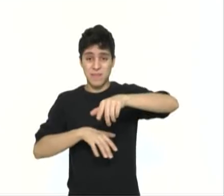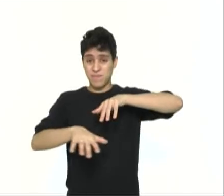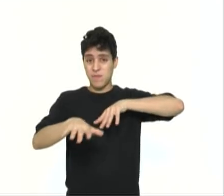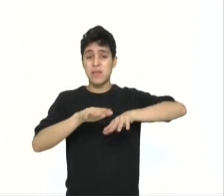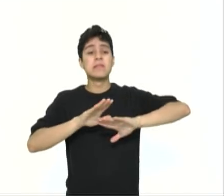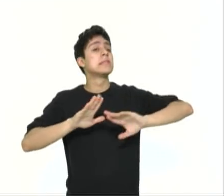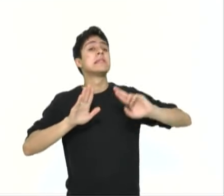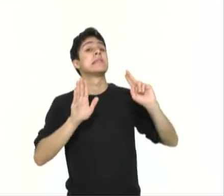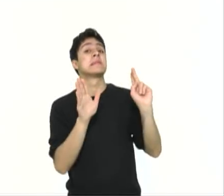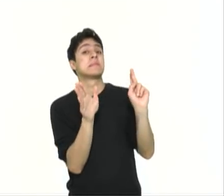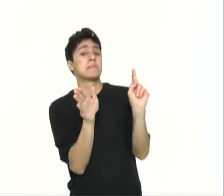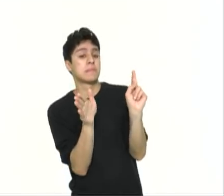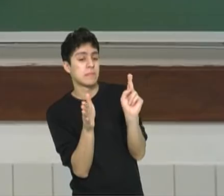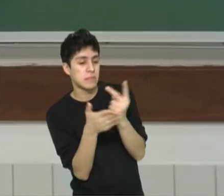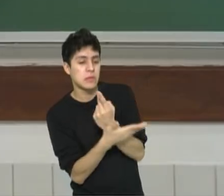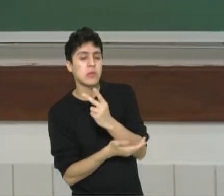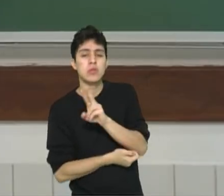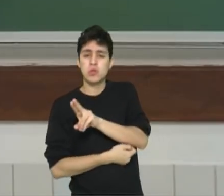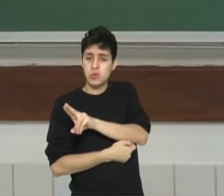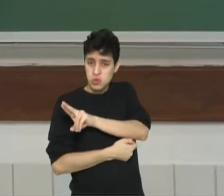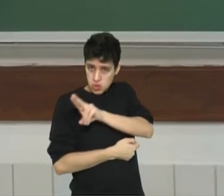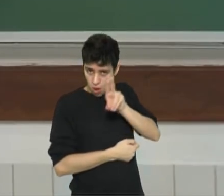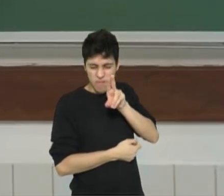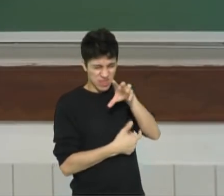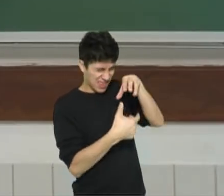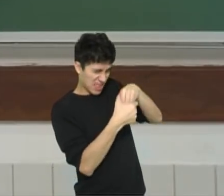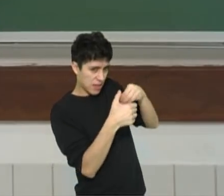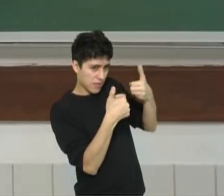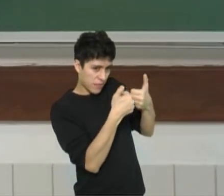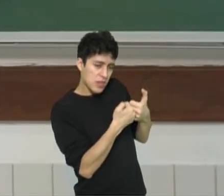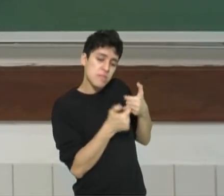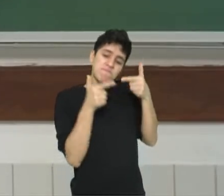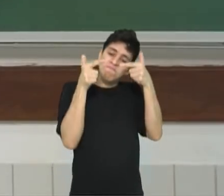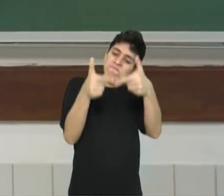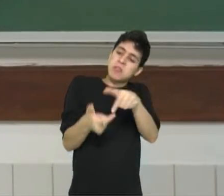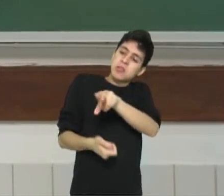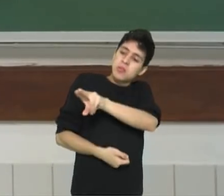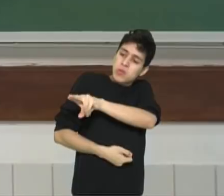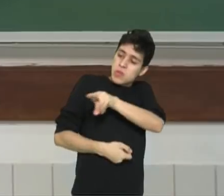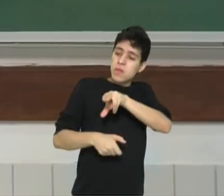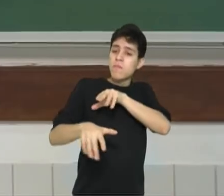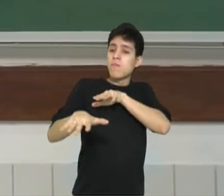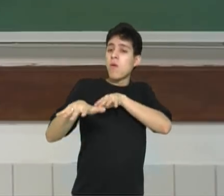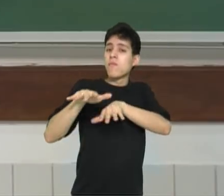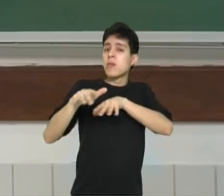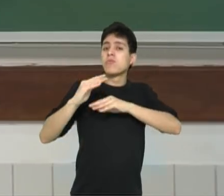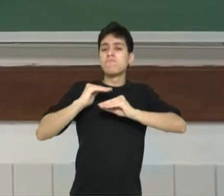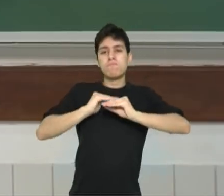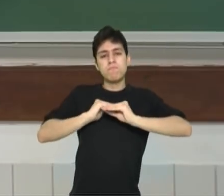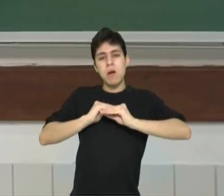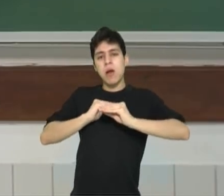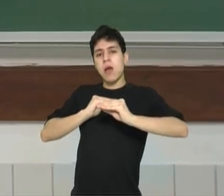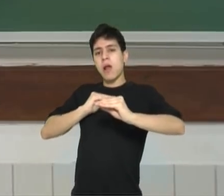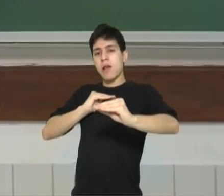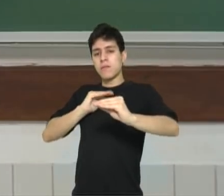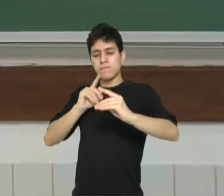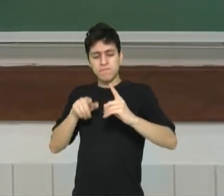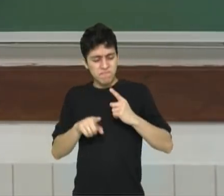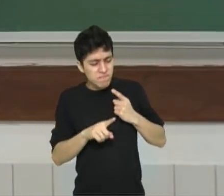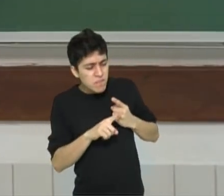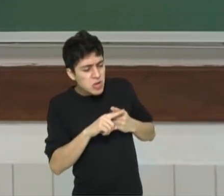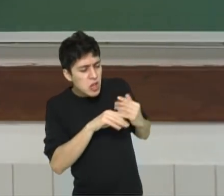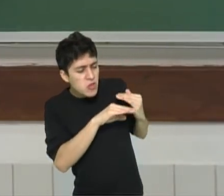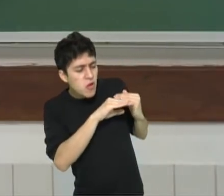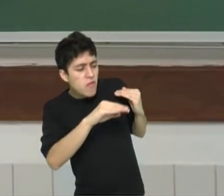ele acontece, ele é chamado na física, tá, de movimento uniforme. Por que uniforme?